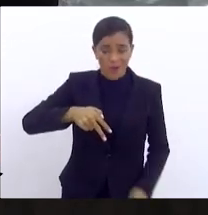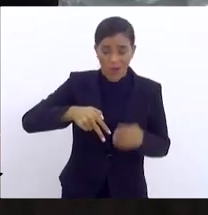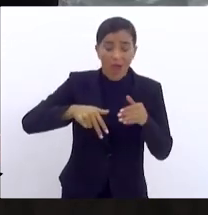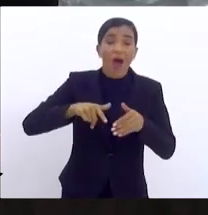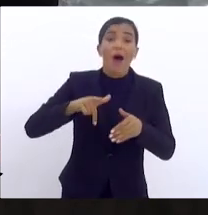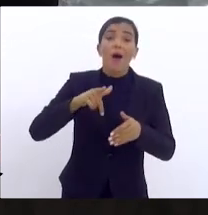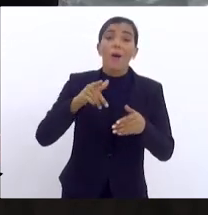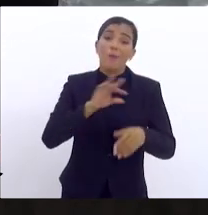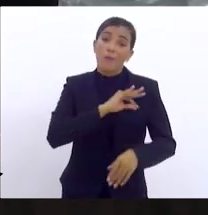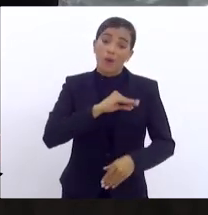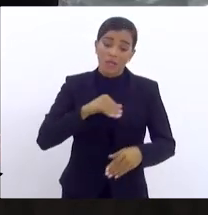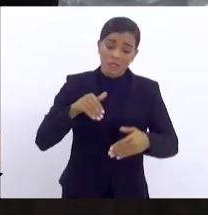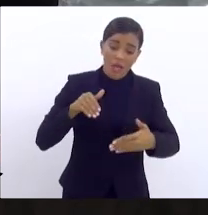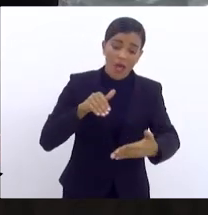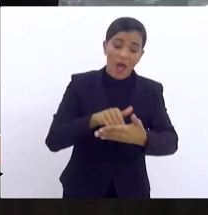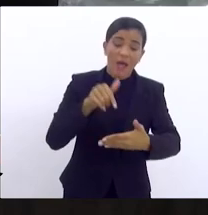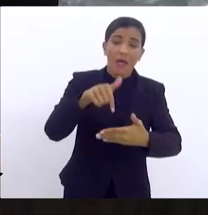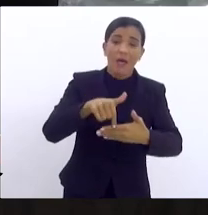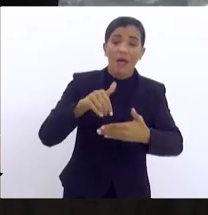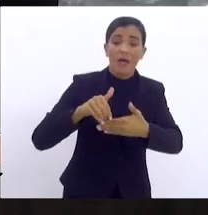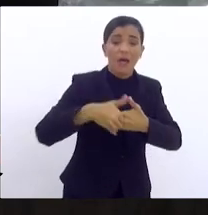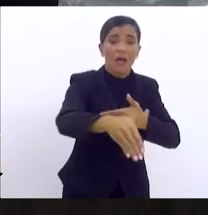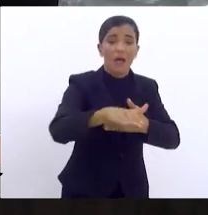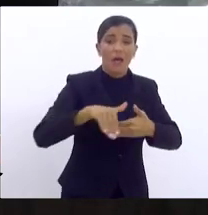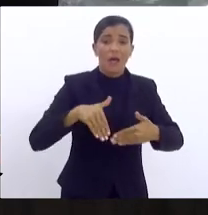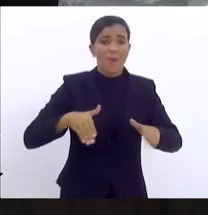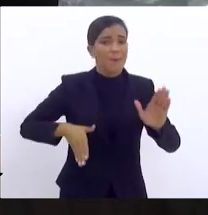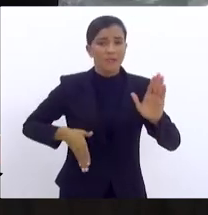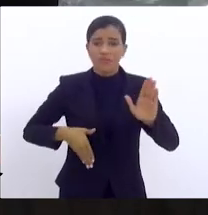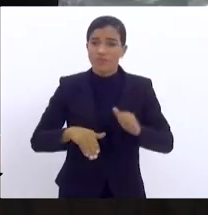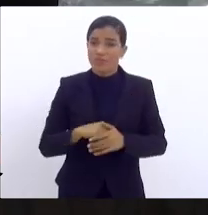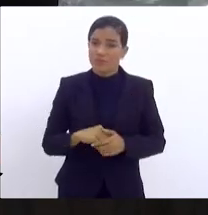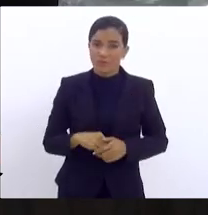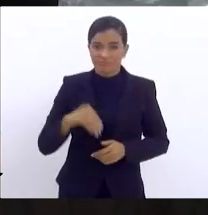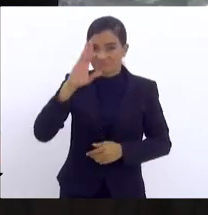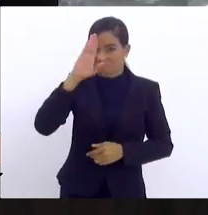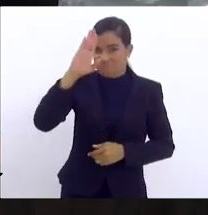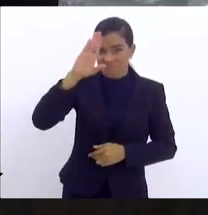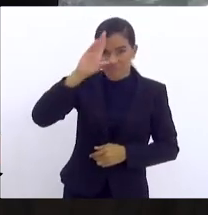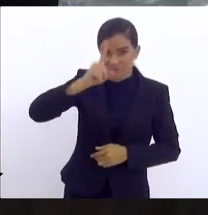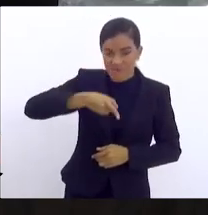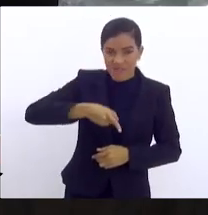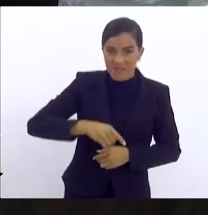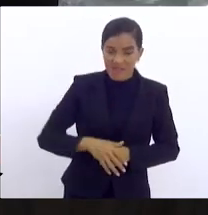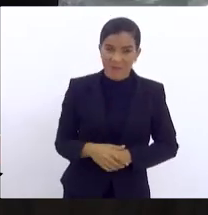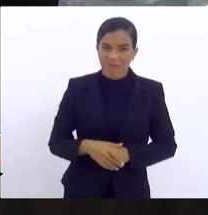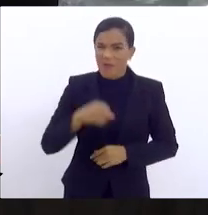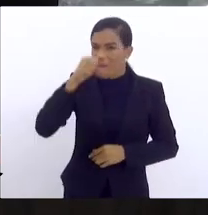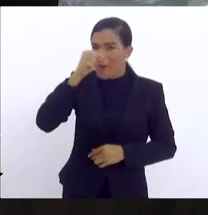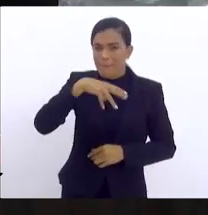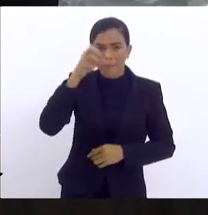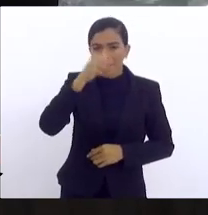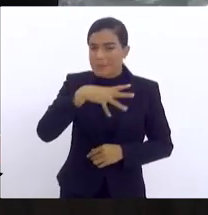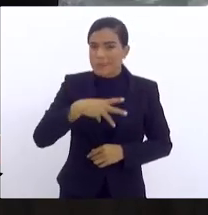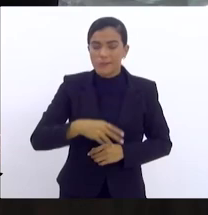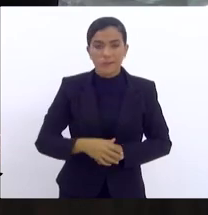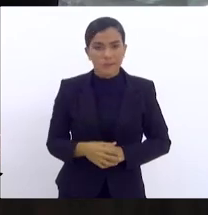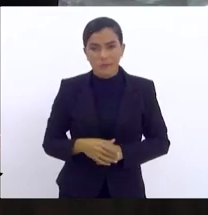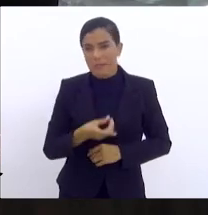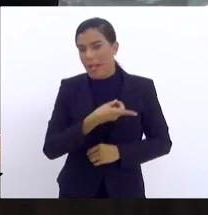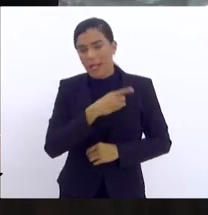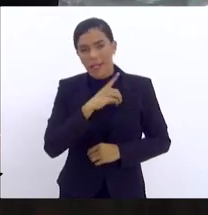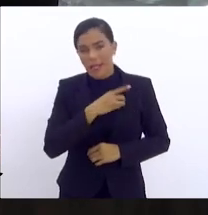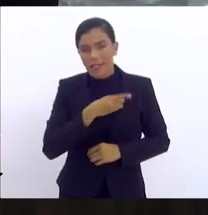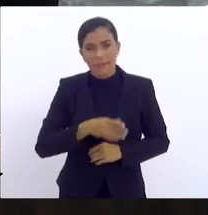lá você vai ter que fazer todos os procedimentos que é um absurdo Coronel é um absurdo hoje delegado